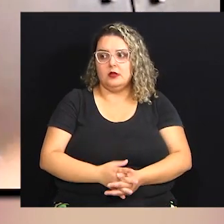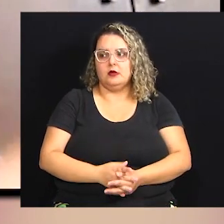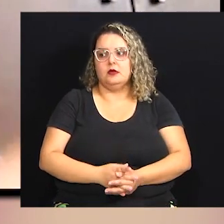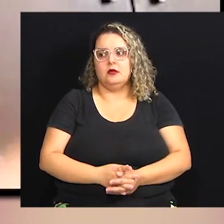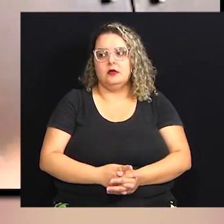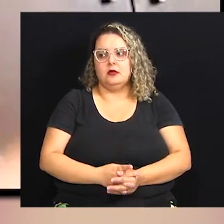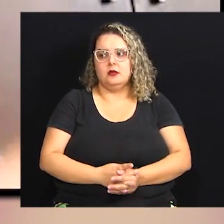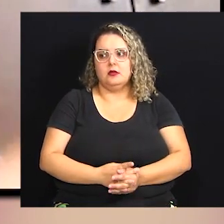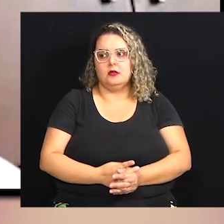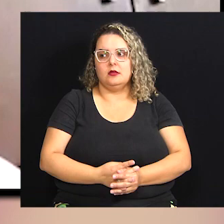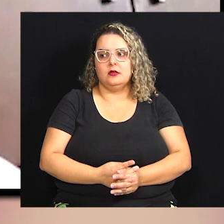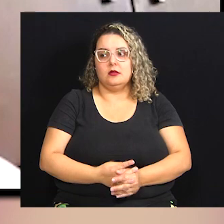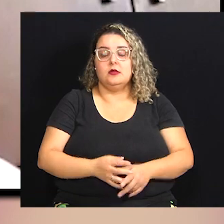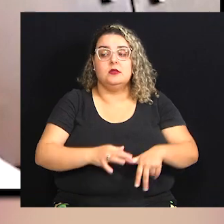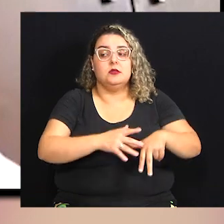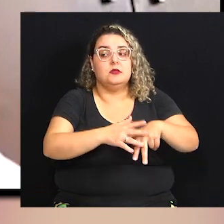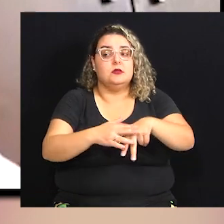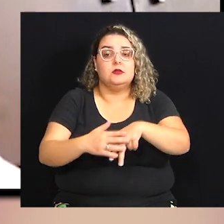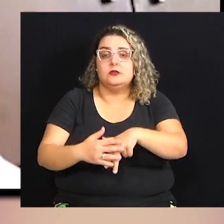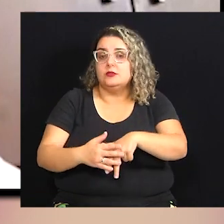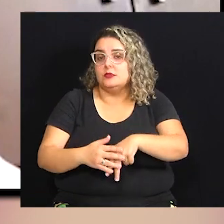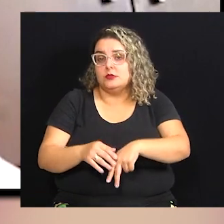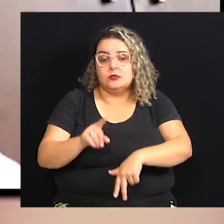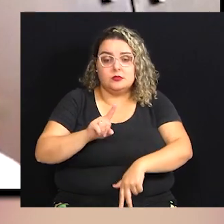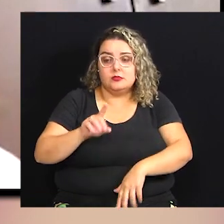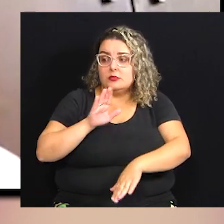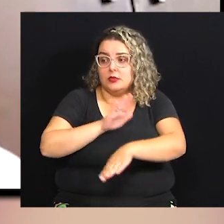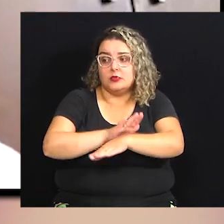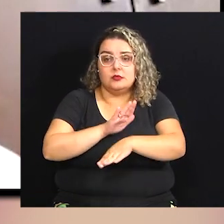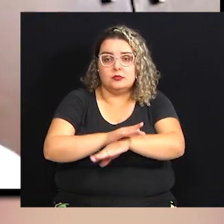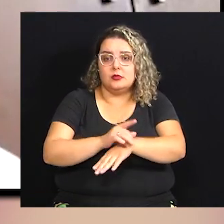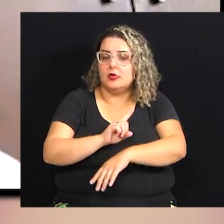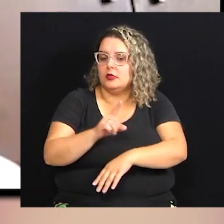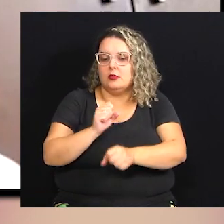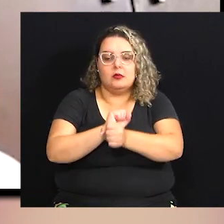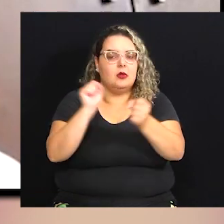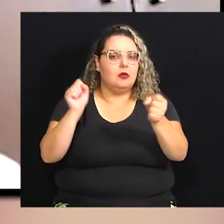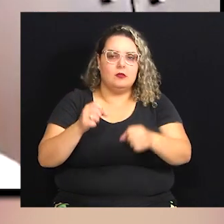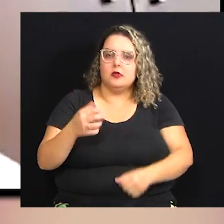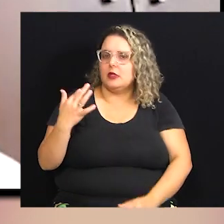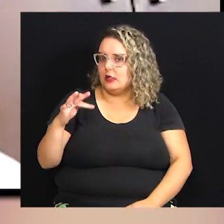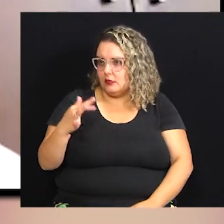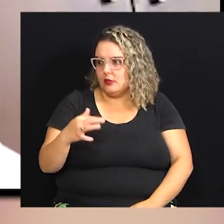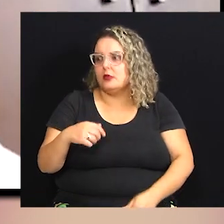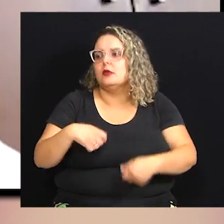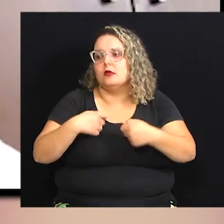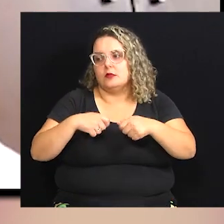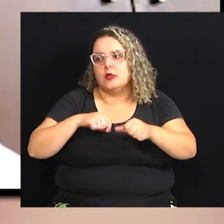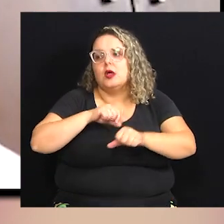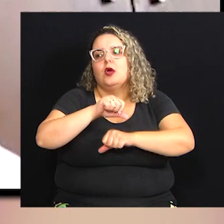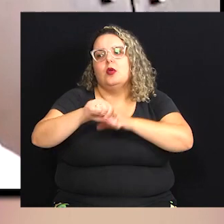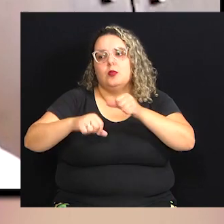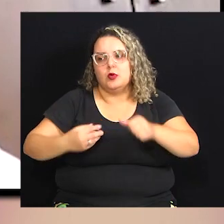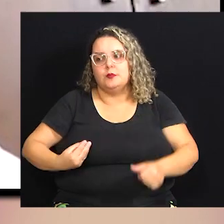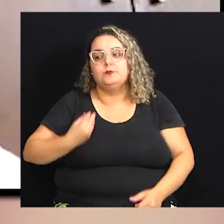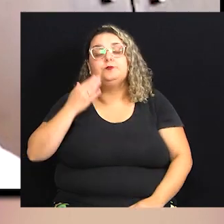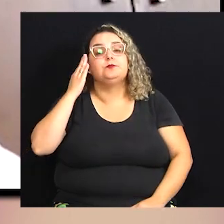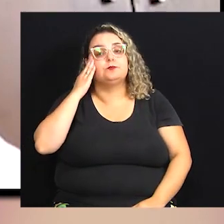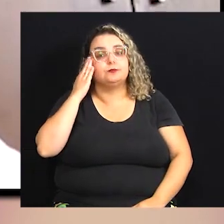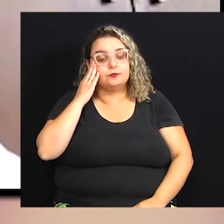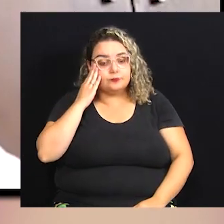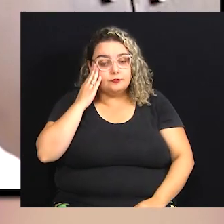novas, se o paciente não auxilia, por vezes não fica livre de dor. Então, é preciso mudar também o estilo de